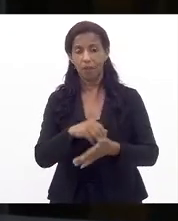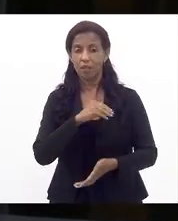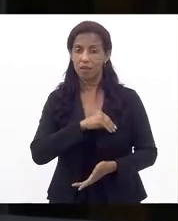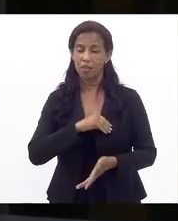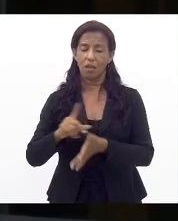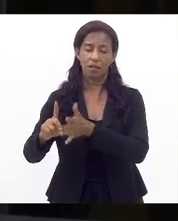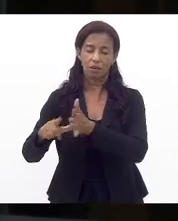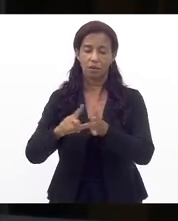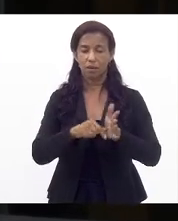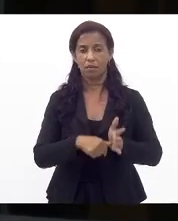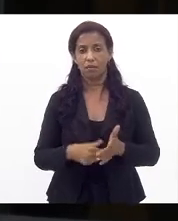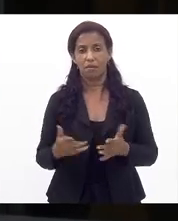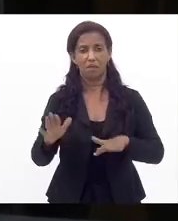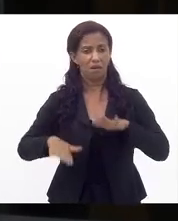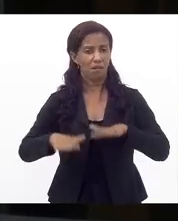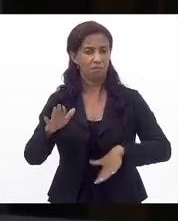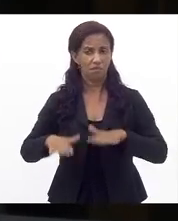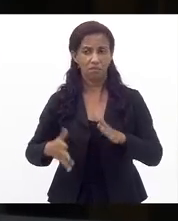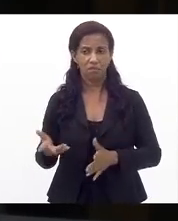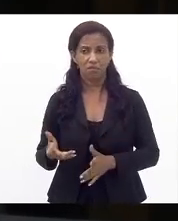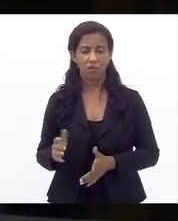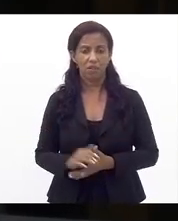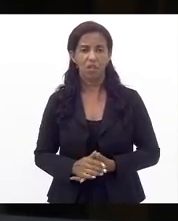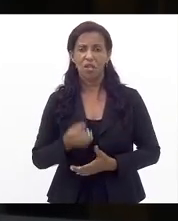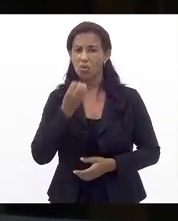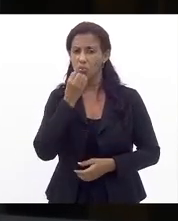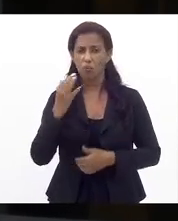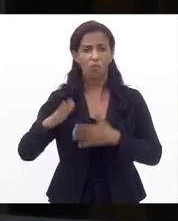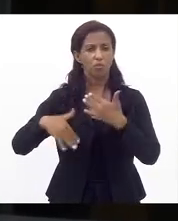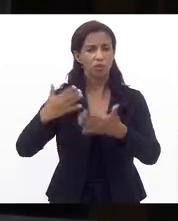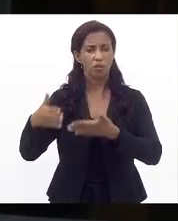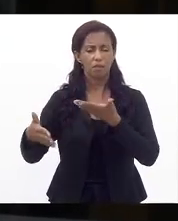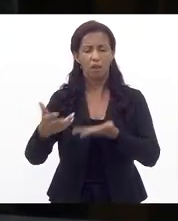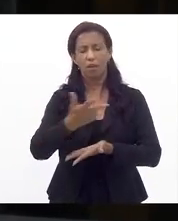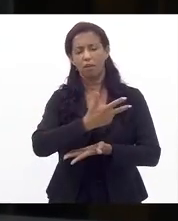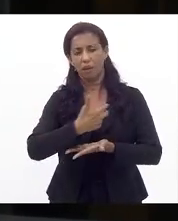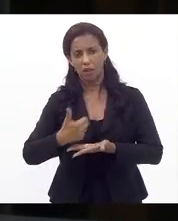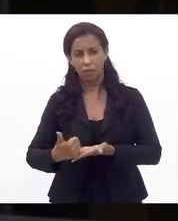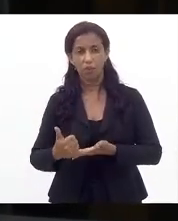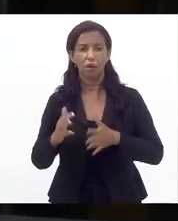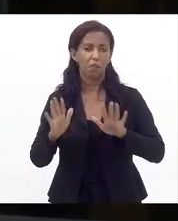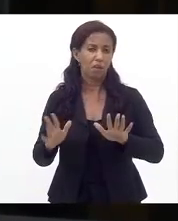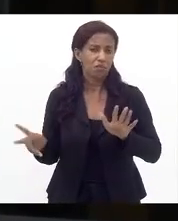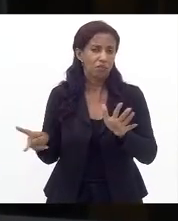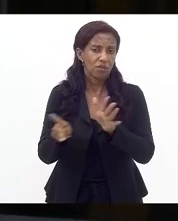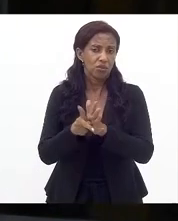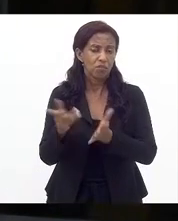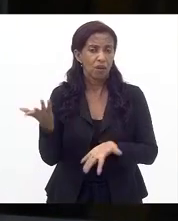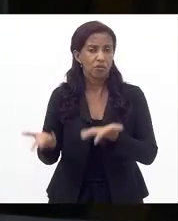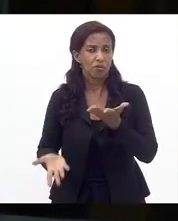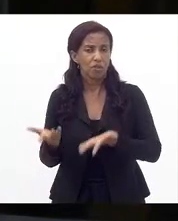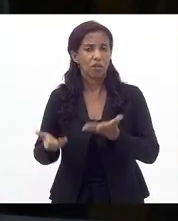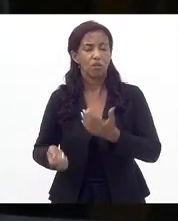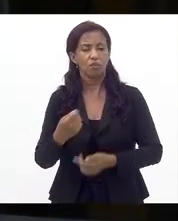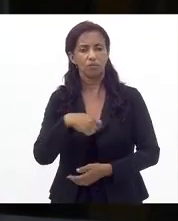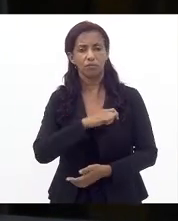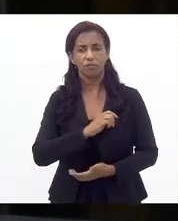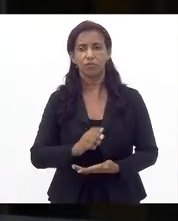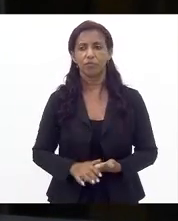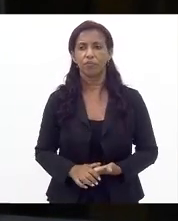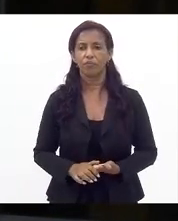salários atrasados apesar do do Bom desempenho da arrecadação Mas isso faz parte do equilíbrio fiscal